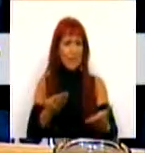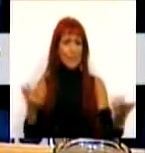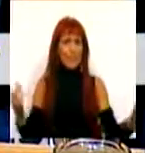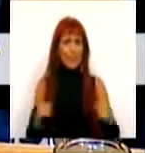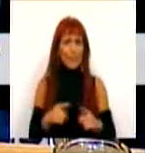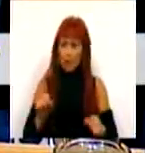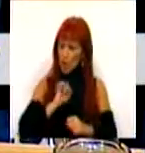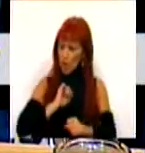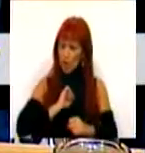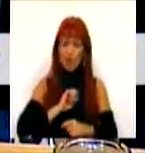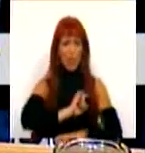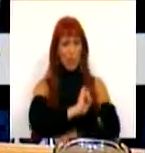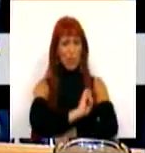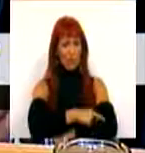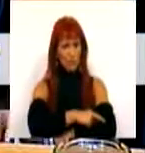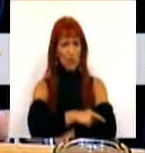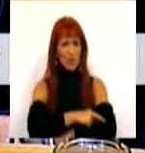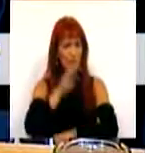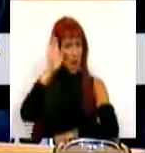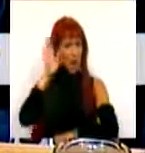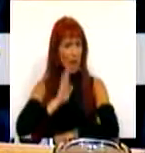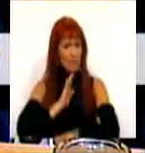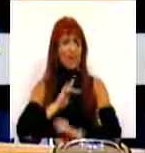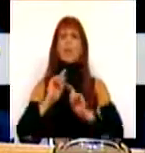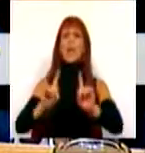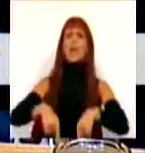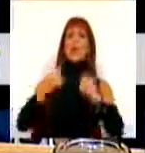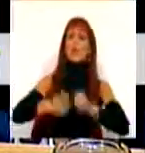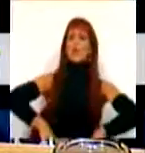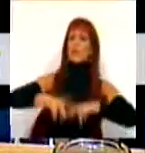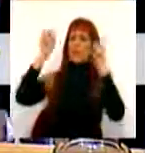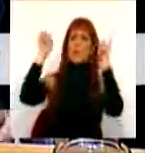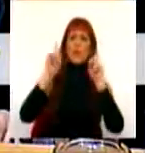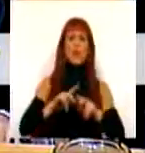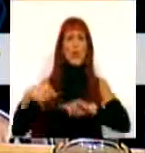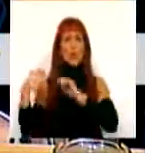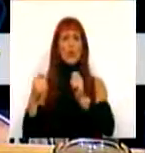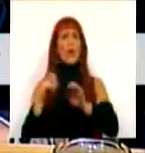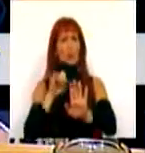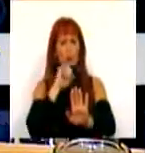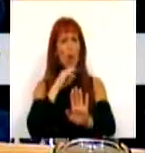das nossas forças armadas. Depois, no desenvolvimento do debate, poderei